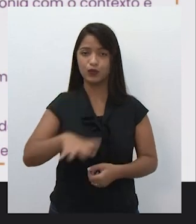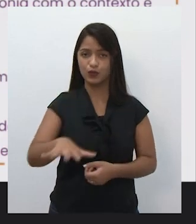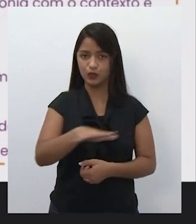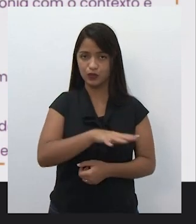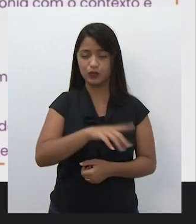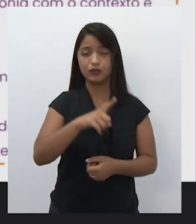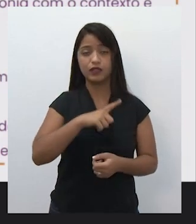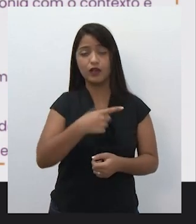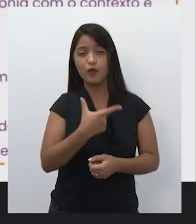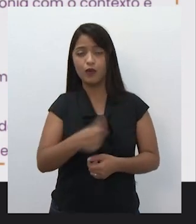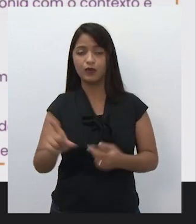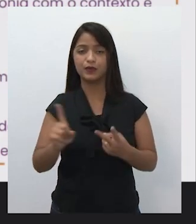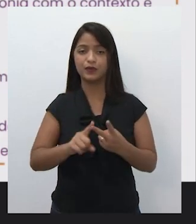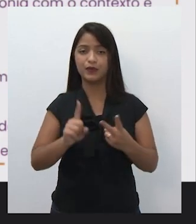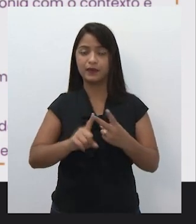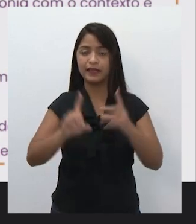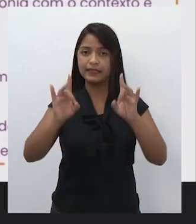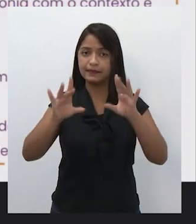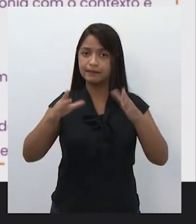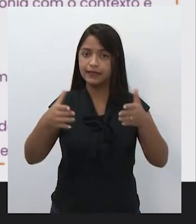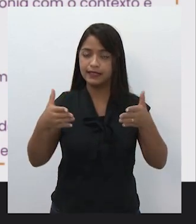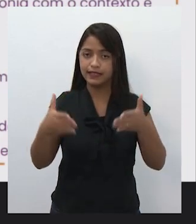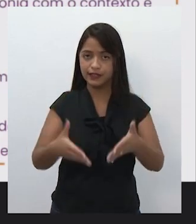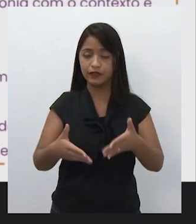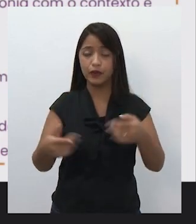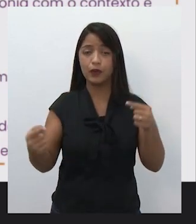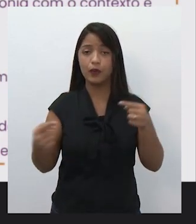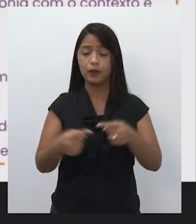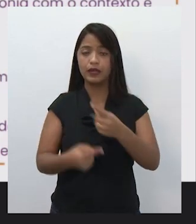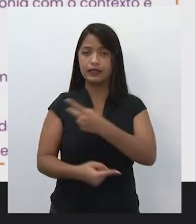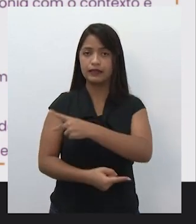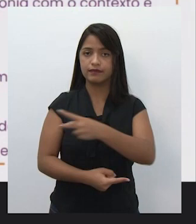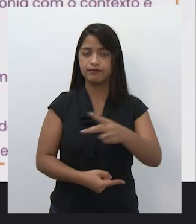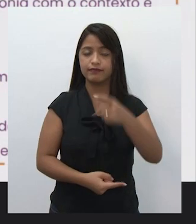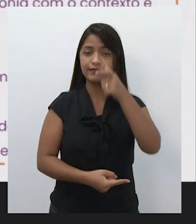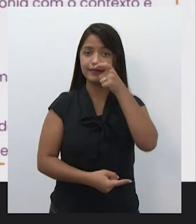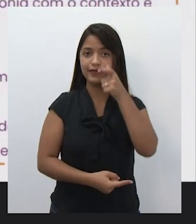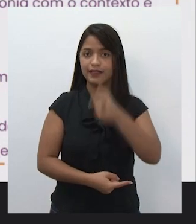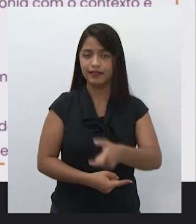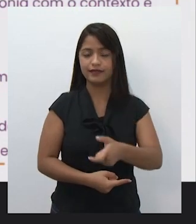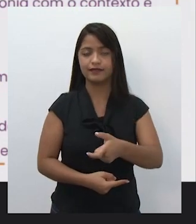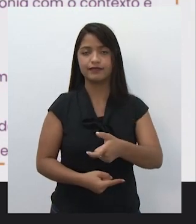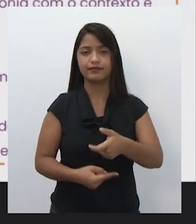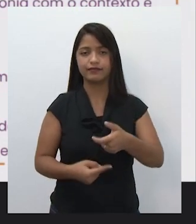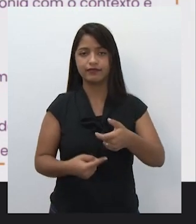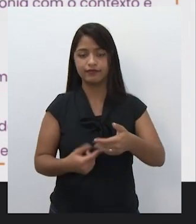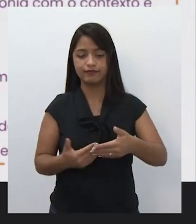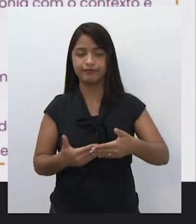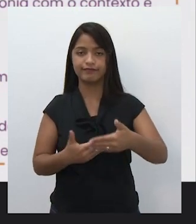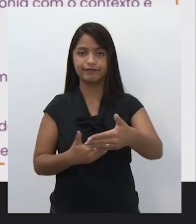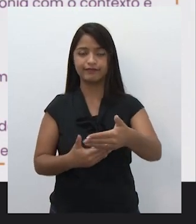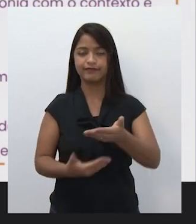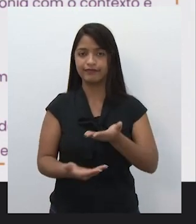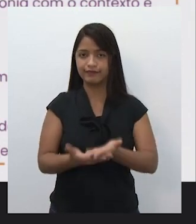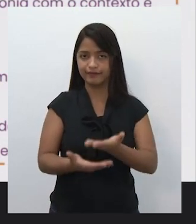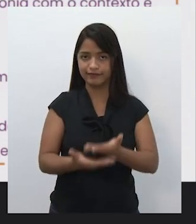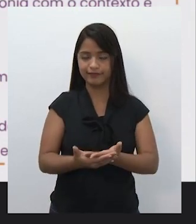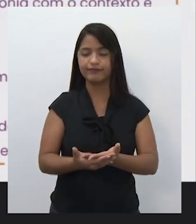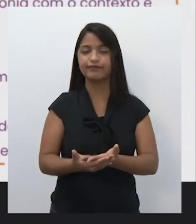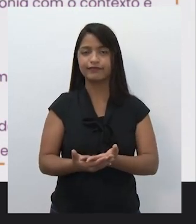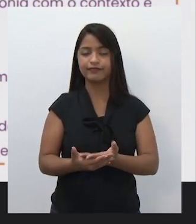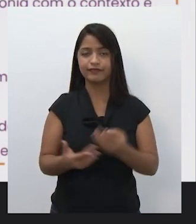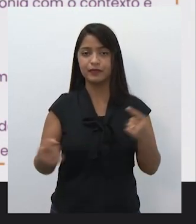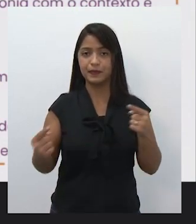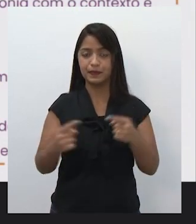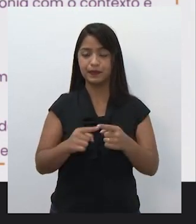muito específica, ligada à trajetória, a essa trajetória que foi feita entre a formação geral